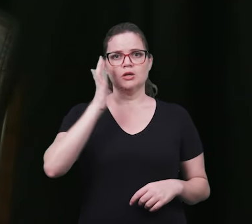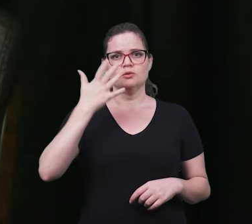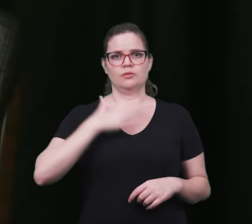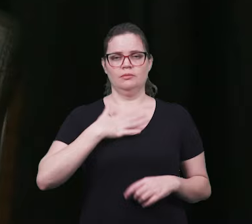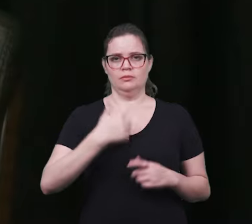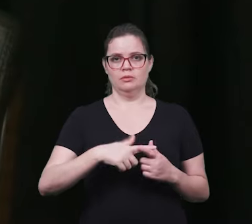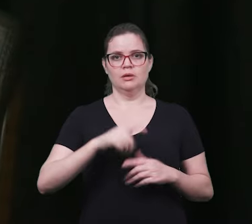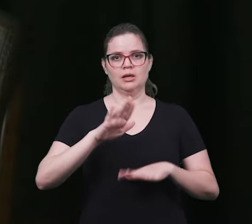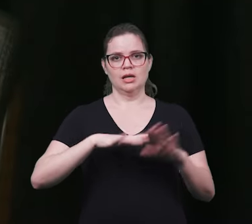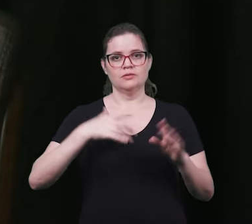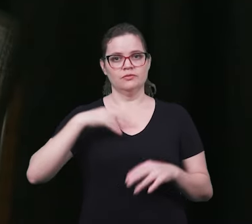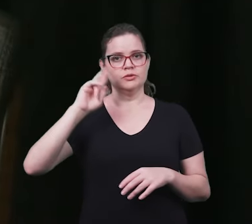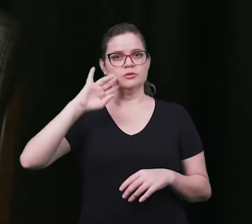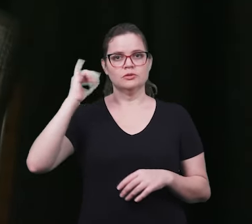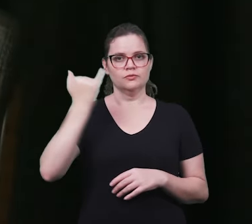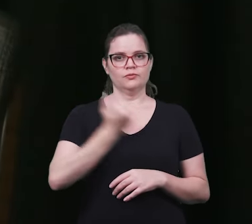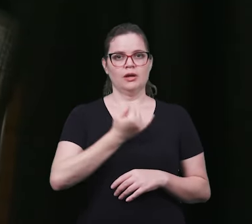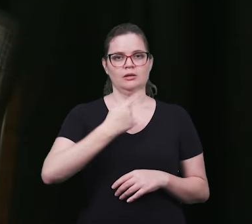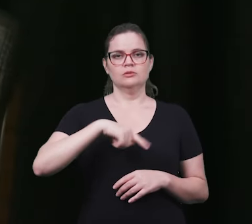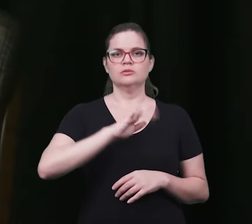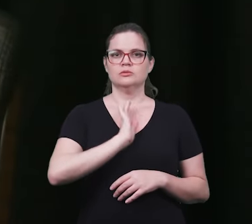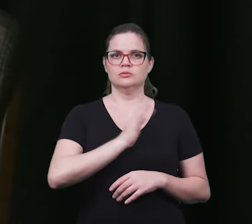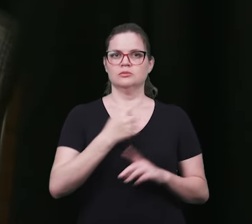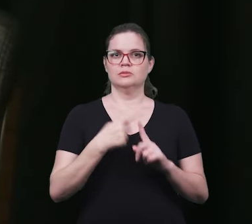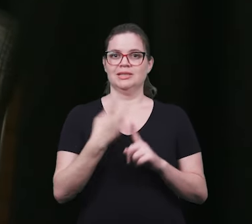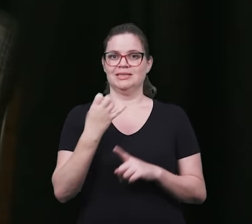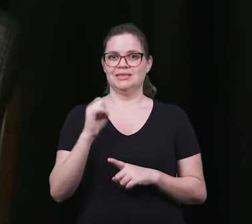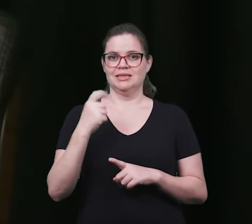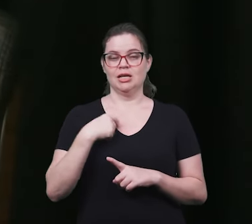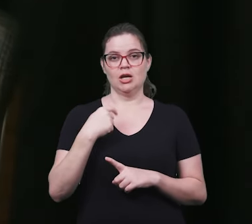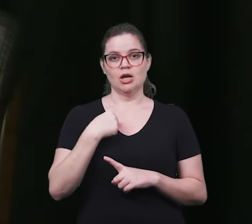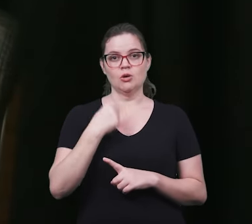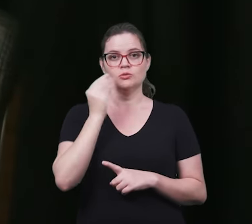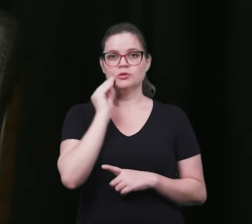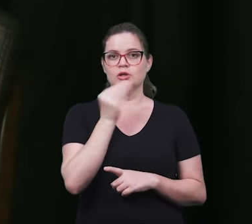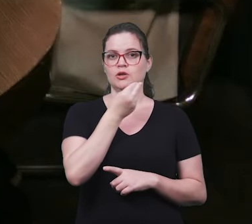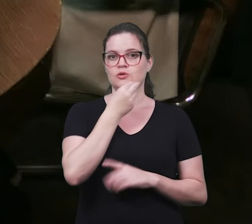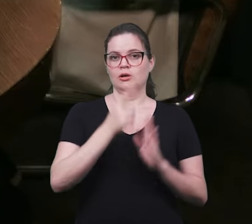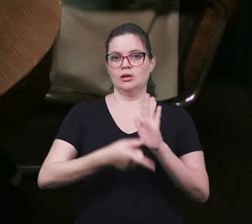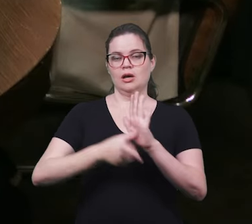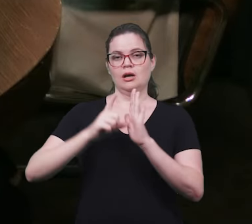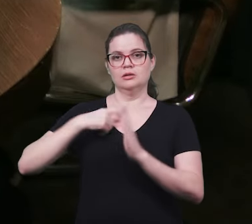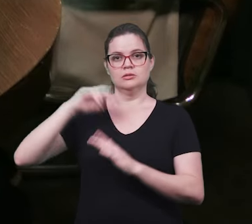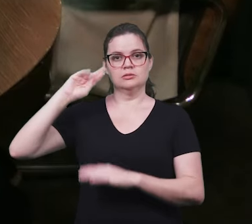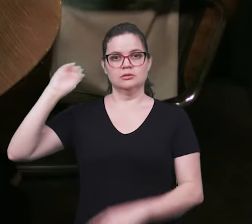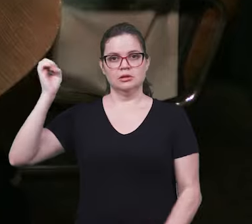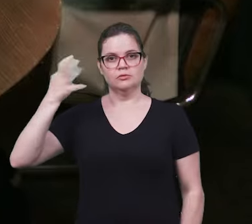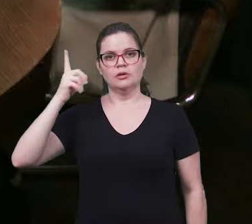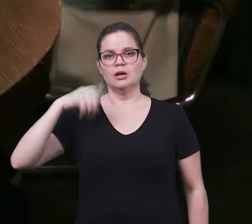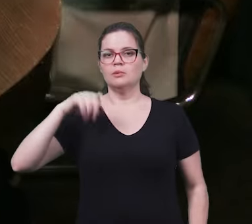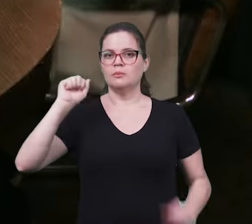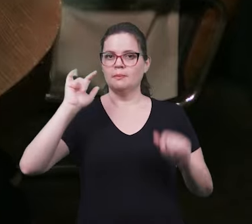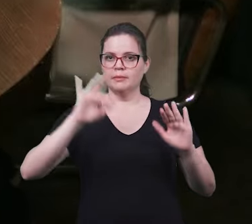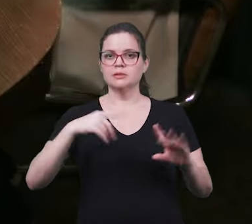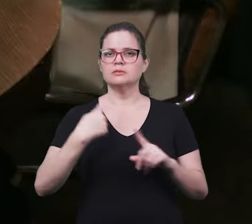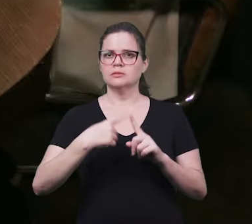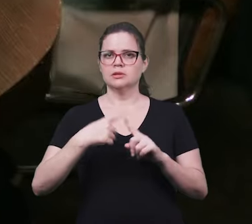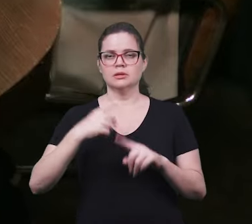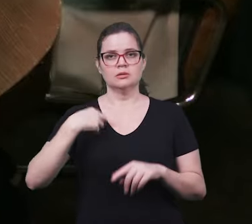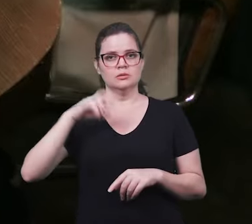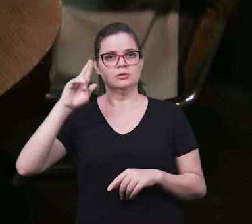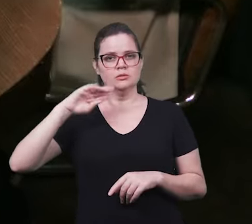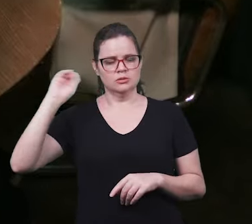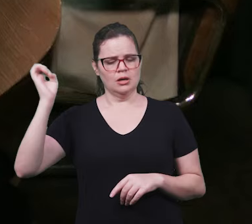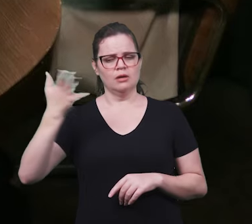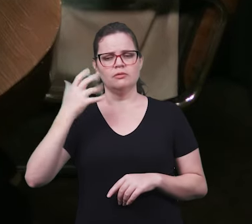Senhor toca o nosso coração. Que quando nós fazemos jejum revelado, é uma bênção. Às vezes o Senhor revela o jejum. O Senhor tinha